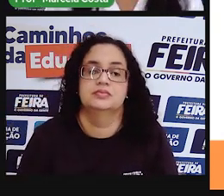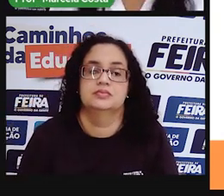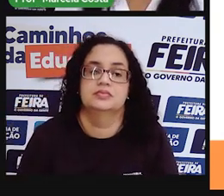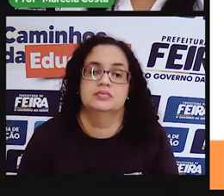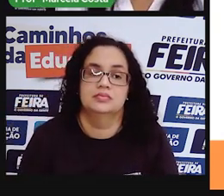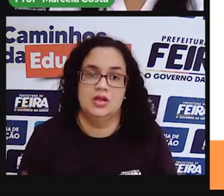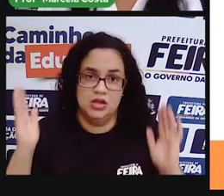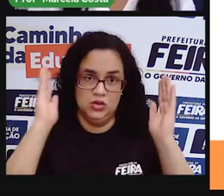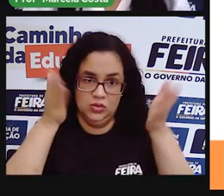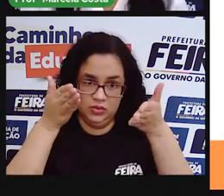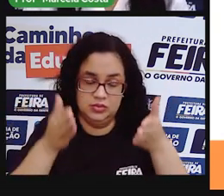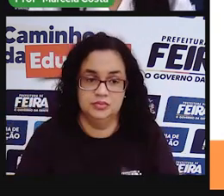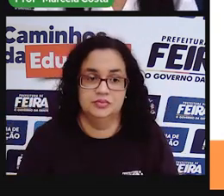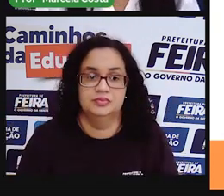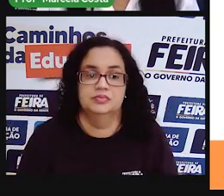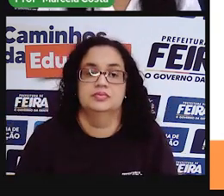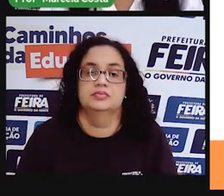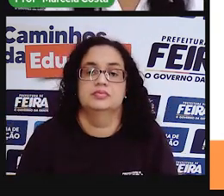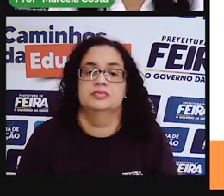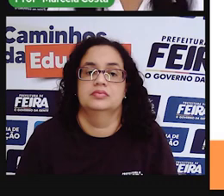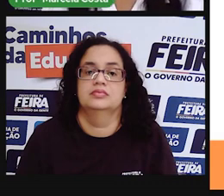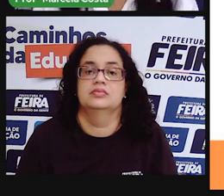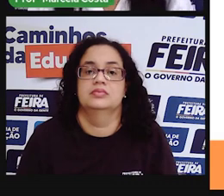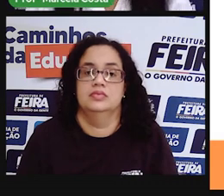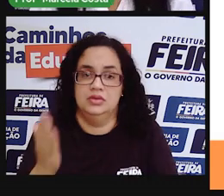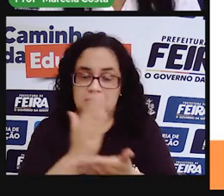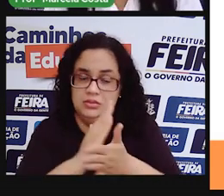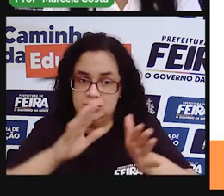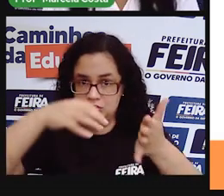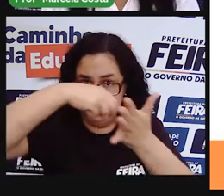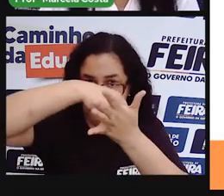gente vai encerrar aqui a apresentação,